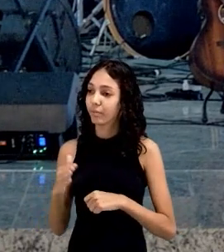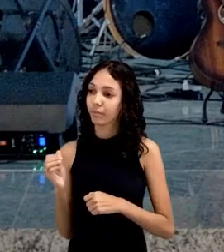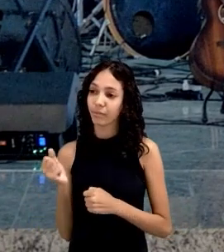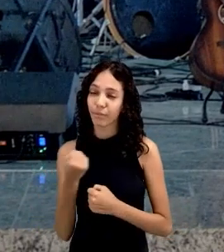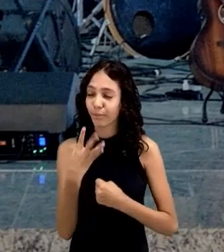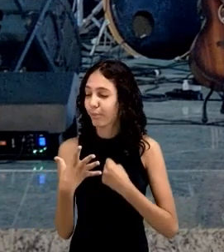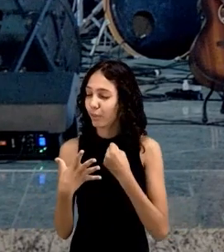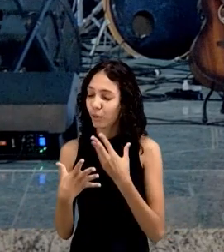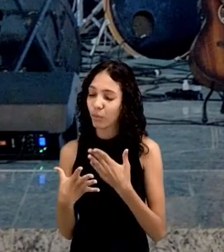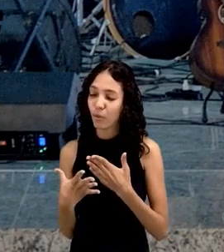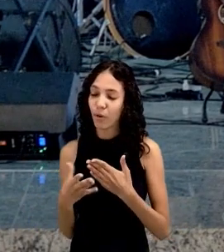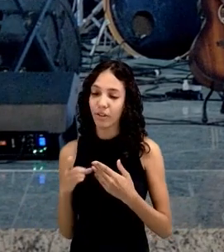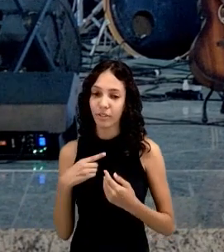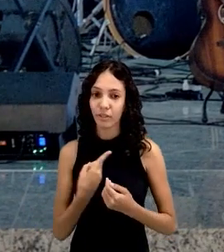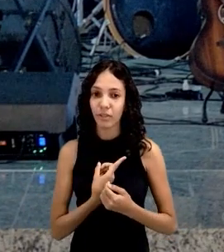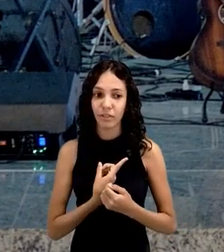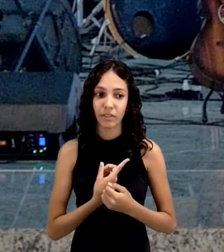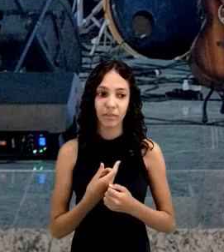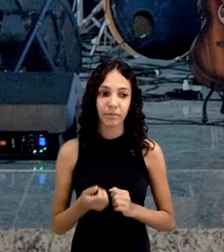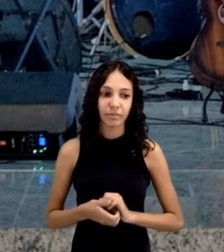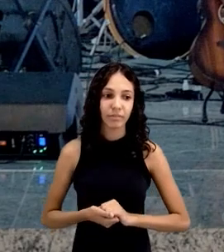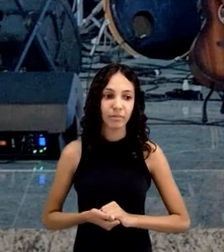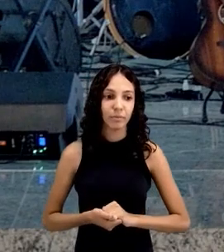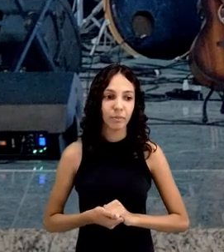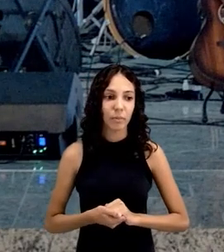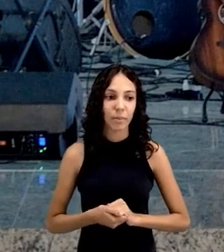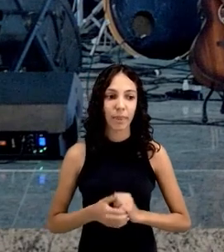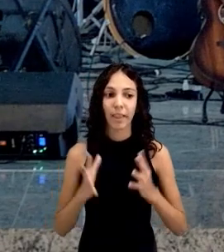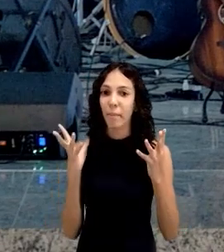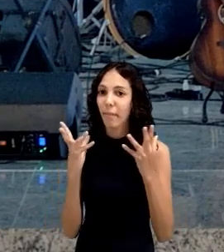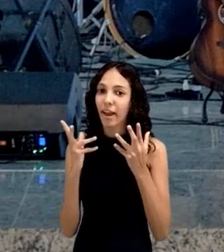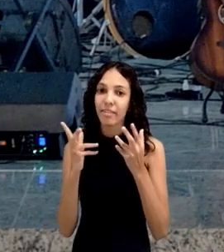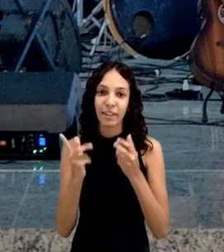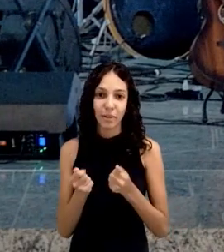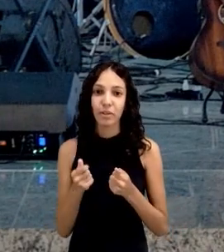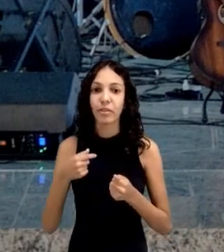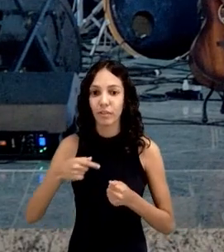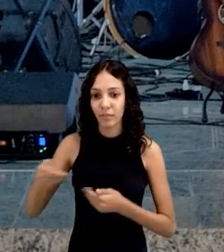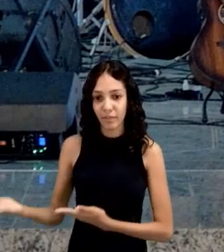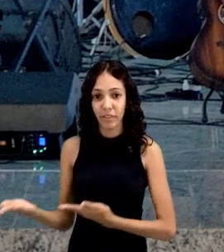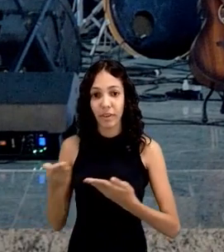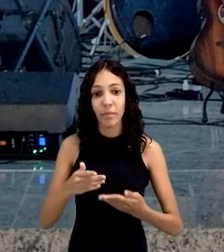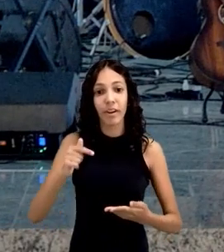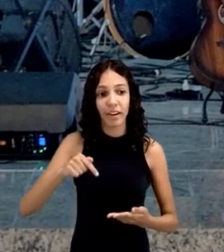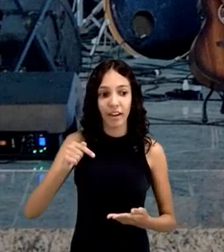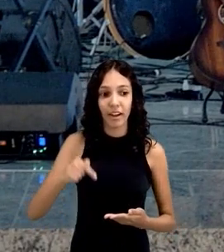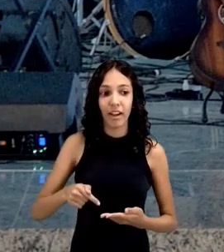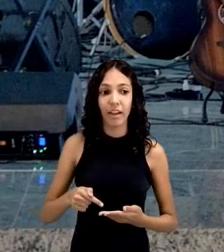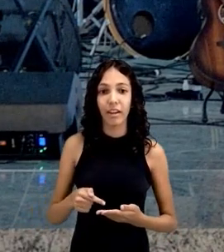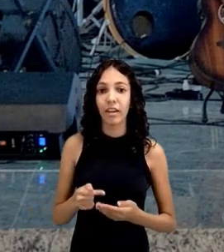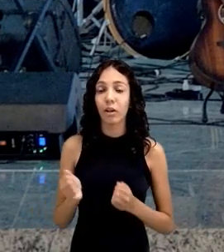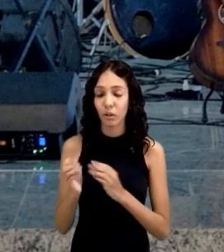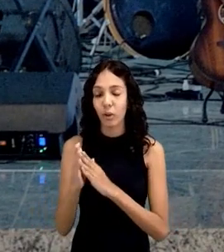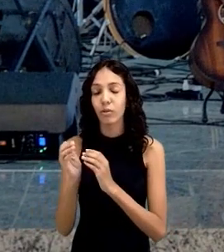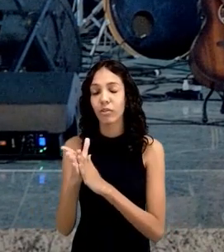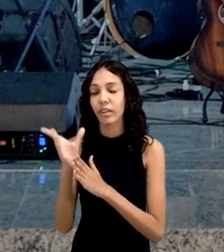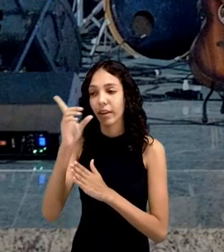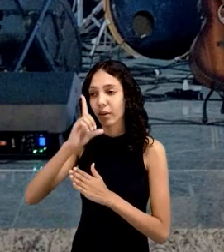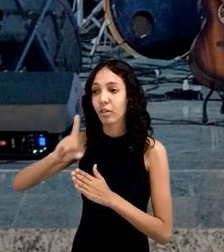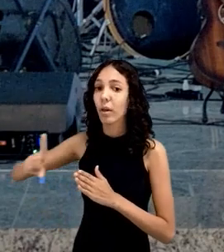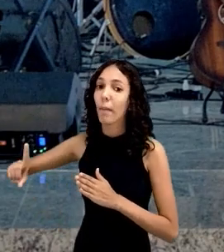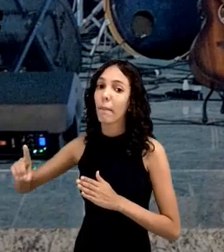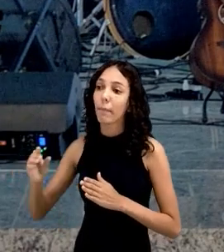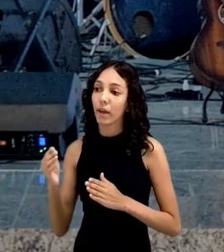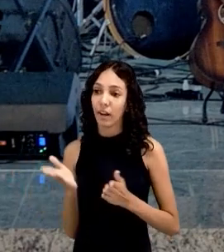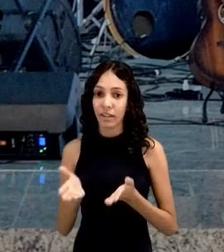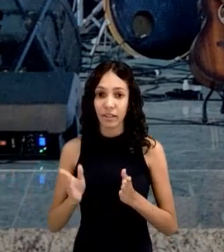muito legal, muito bom. E eu louvo a Deus pela vida dessa igreja, pela nossa caminhada juntos sem estar tão perto, né? Mas o